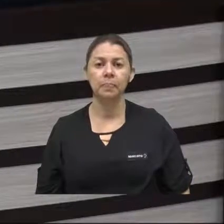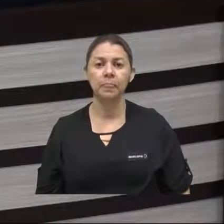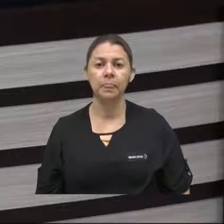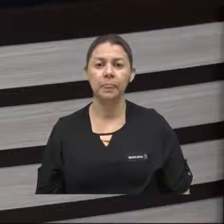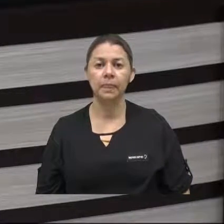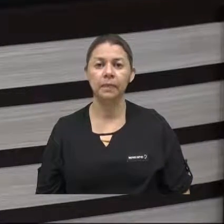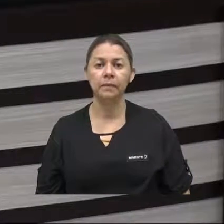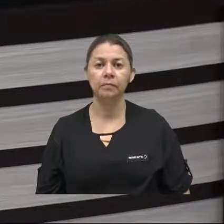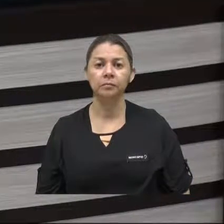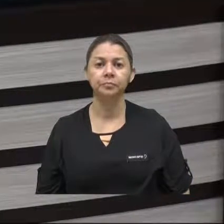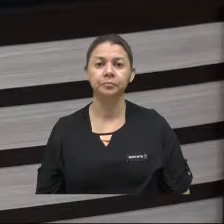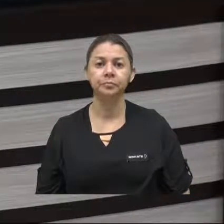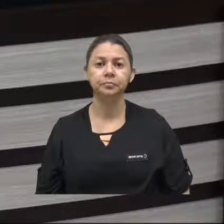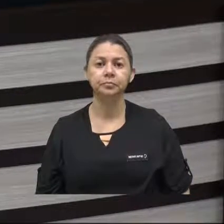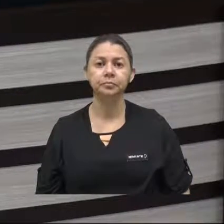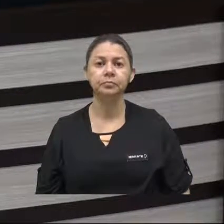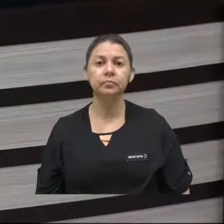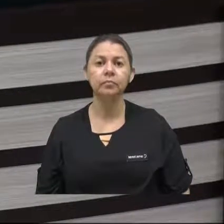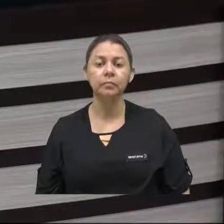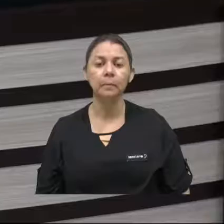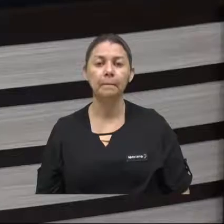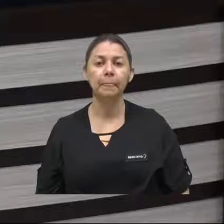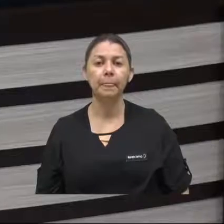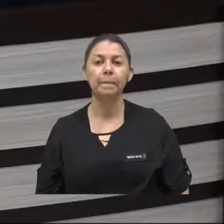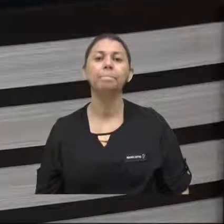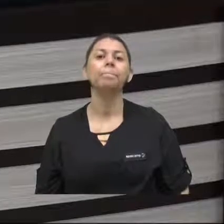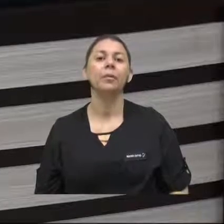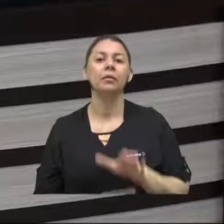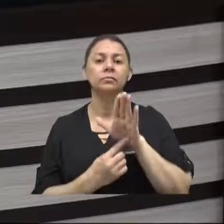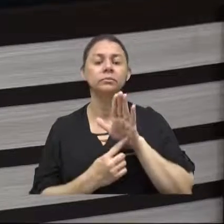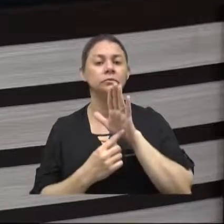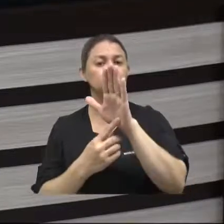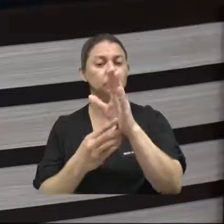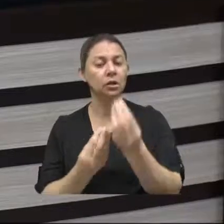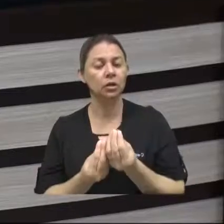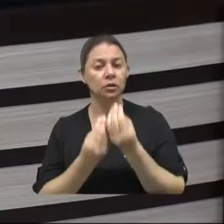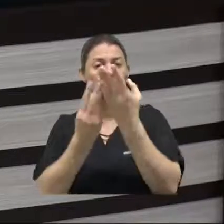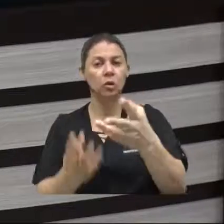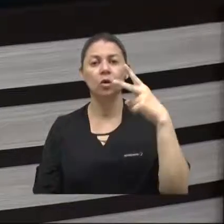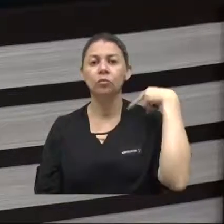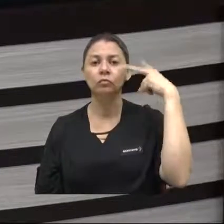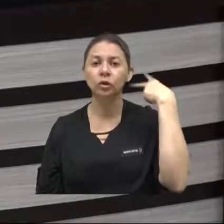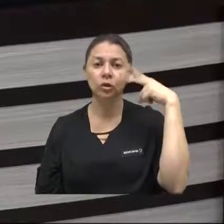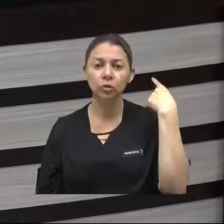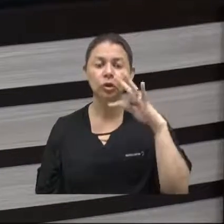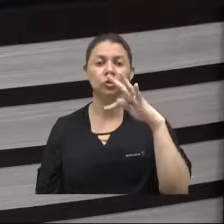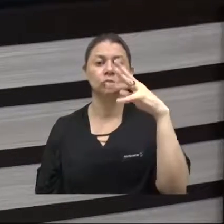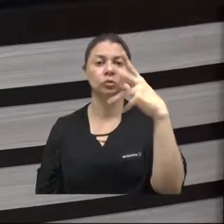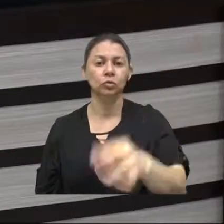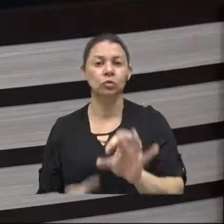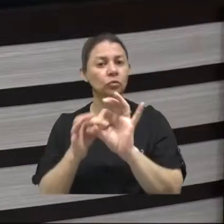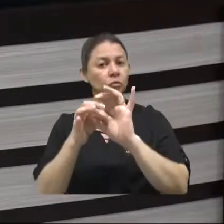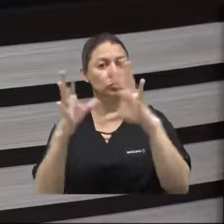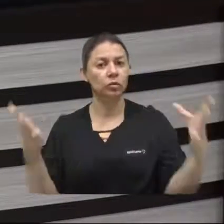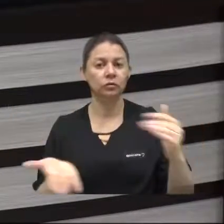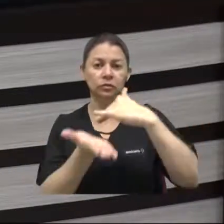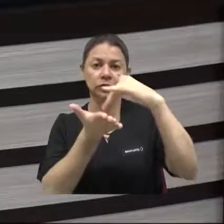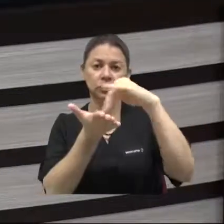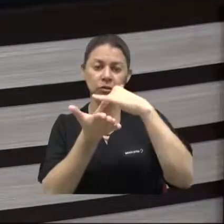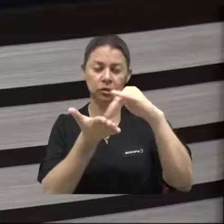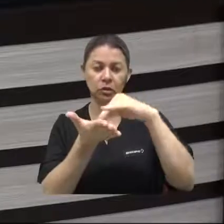Mesa diretora recebe seu ofício e encaminha e informa os senhores vereadores que estará à disposição de todos na secretaria. Ofício